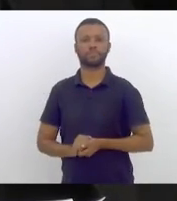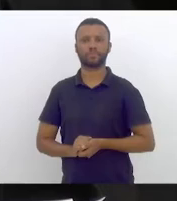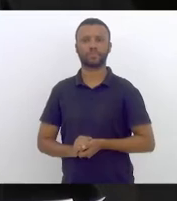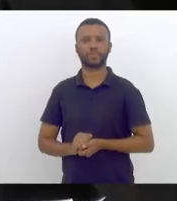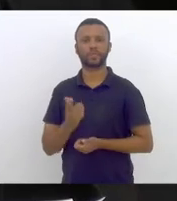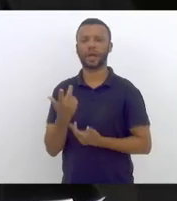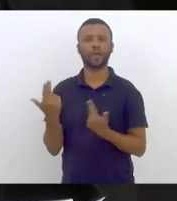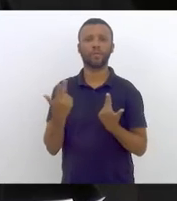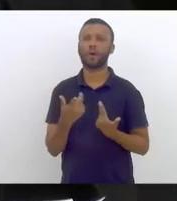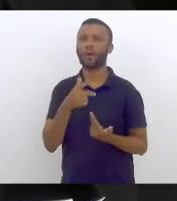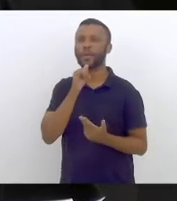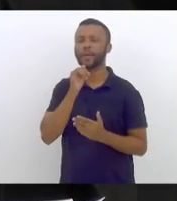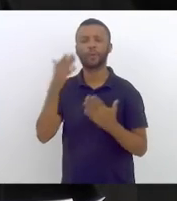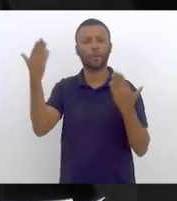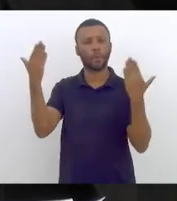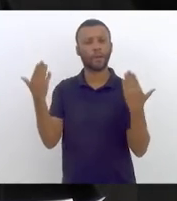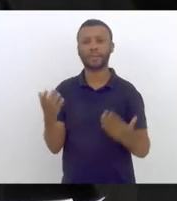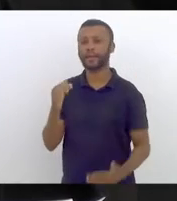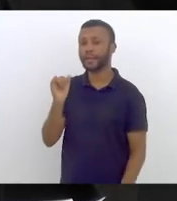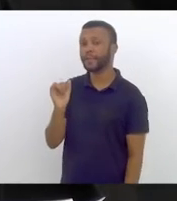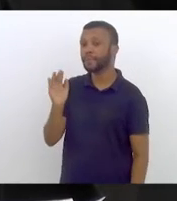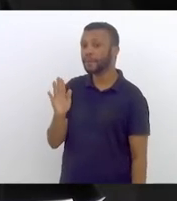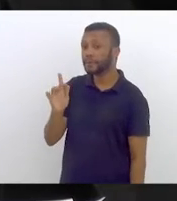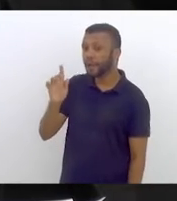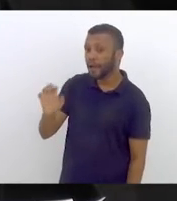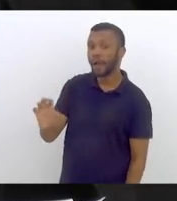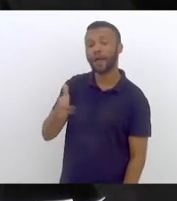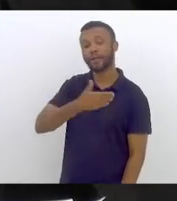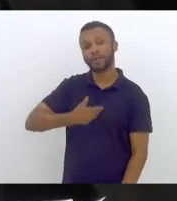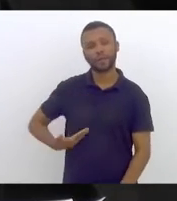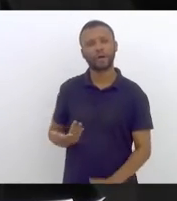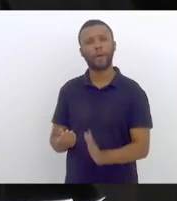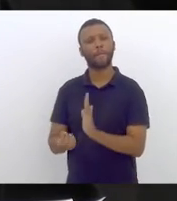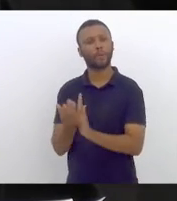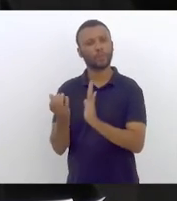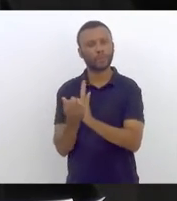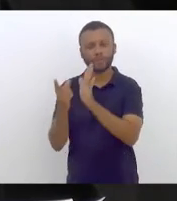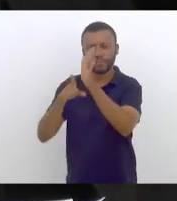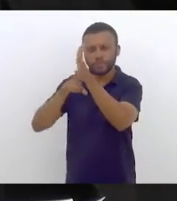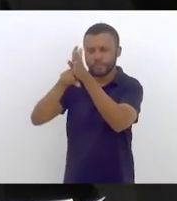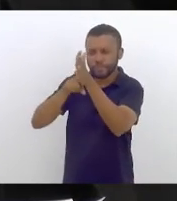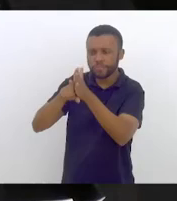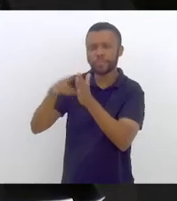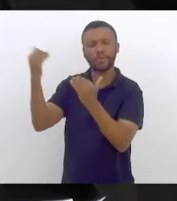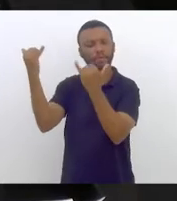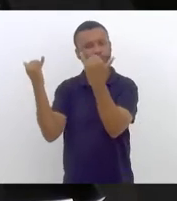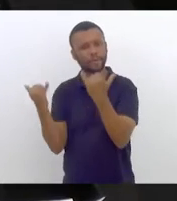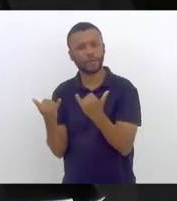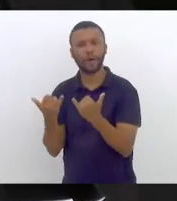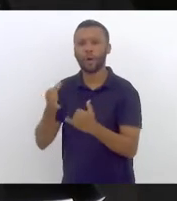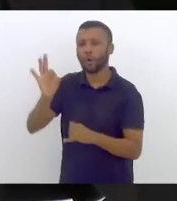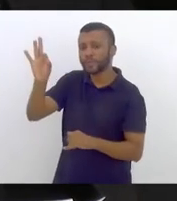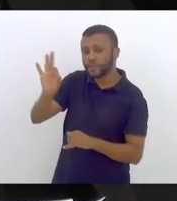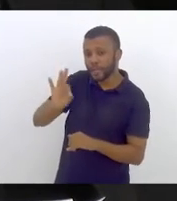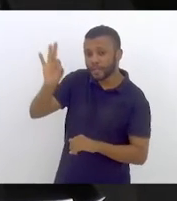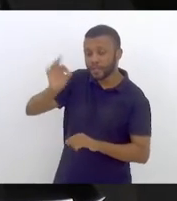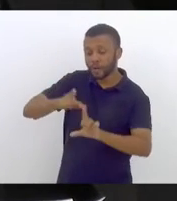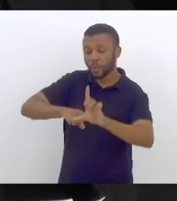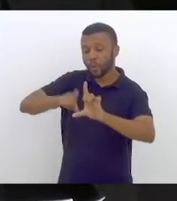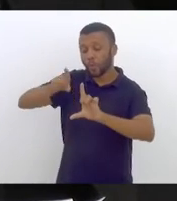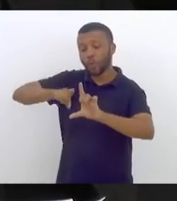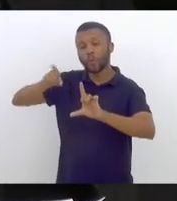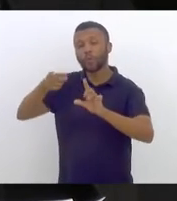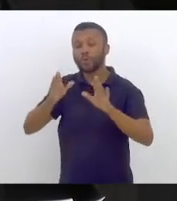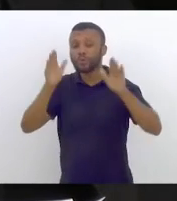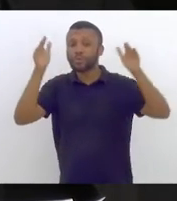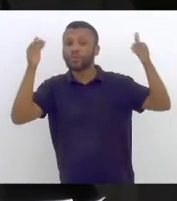de um IBGE estadual, produzindo dados, produzindo estudos, produzindo estatísticas sobre os temas relevantes do Rio de Janeiro e